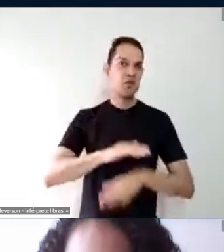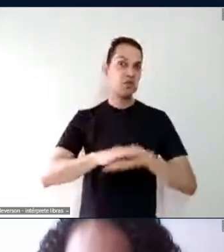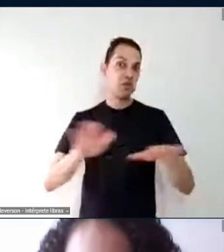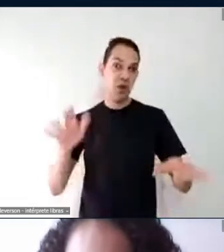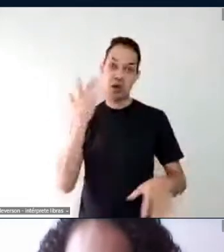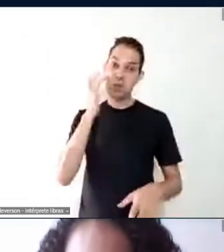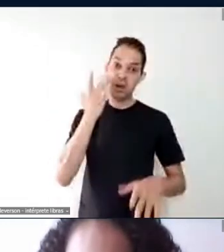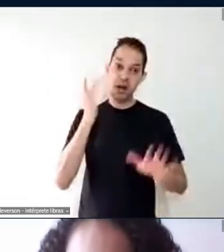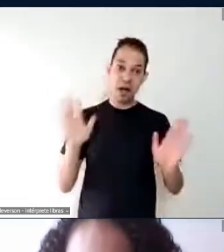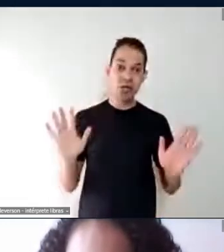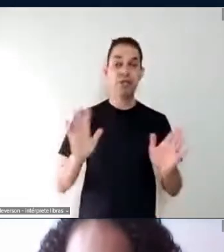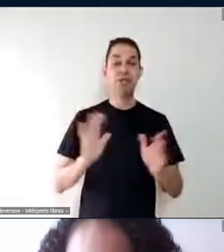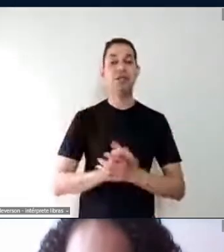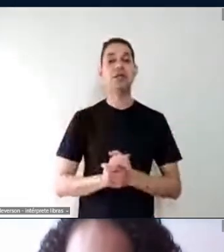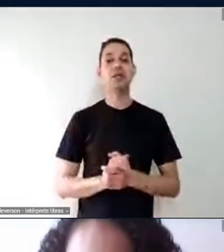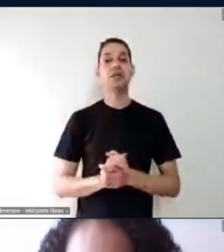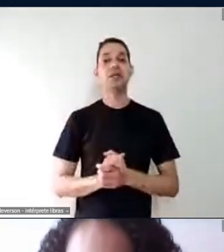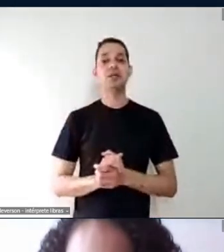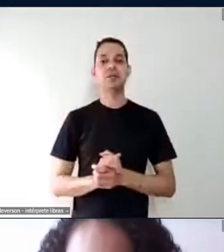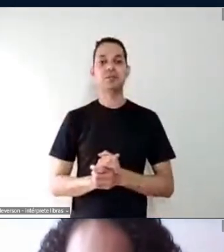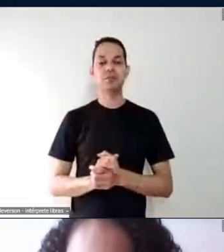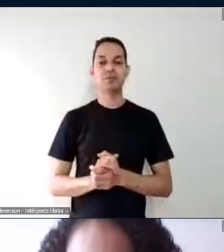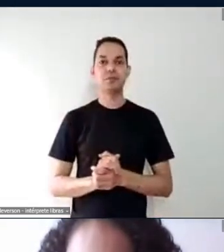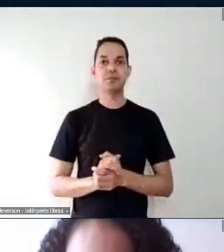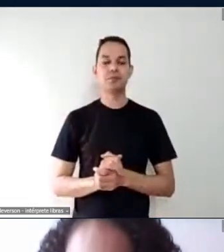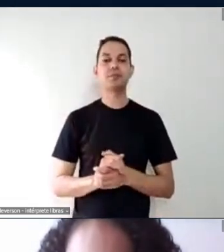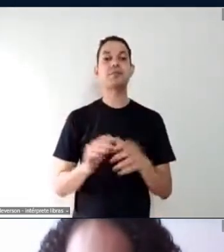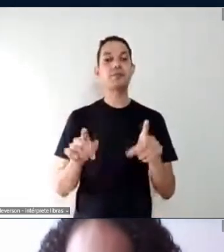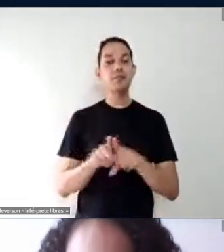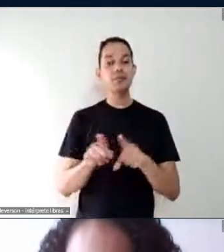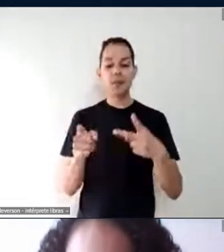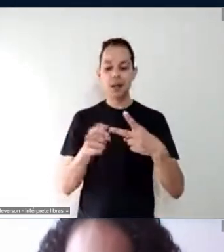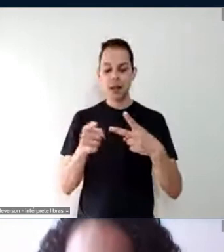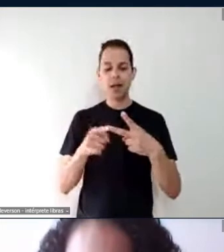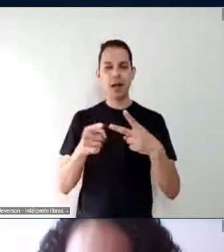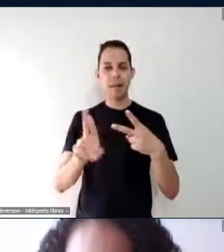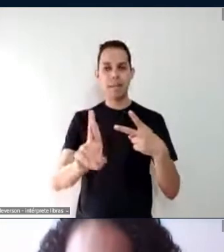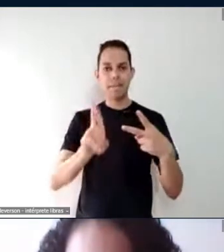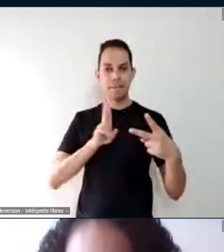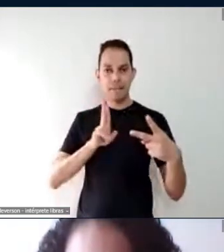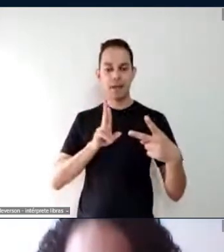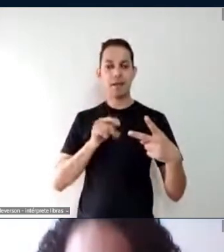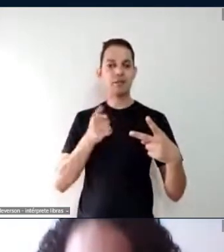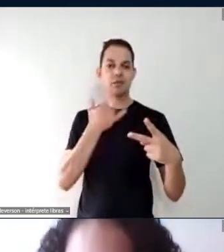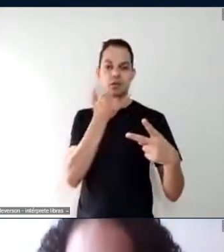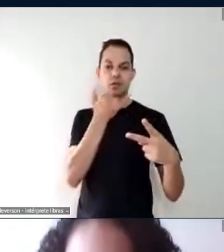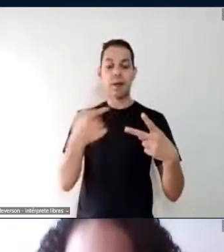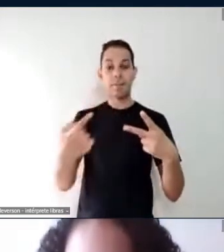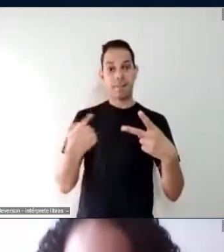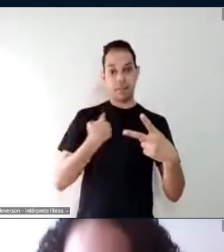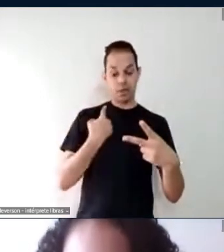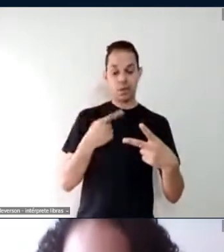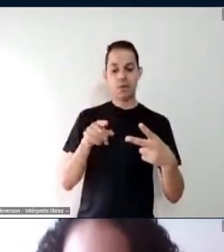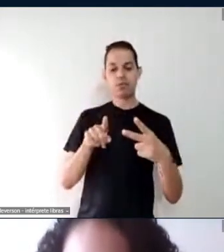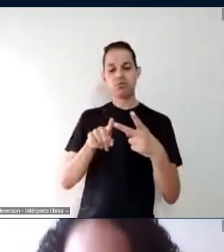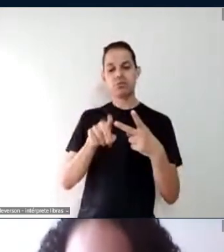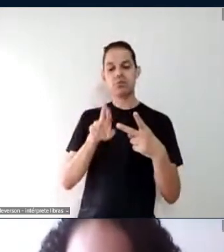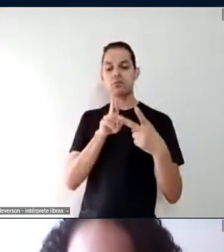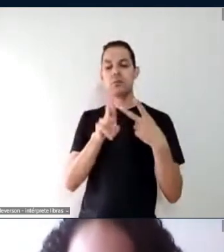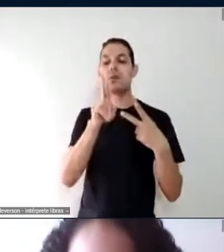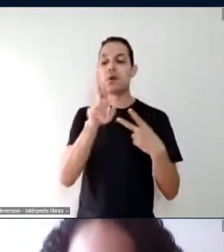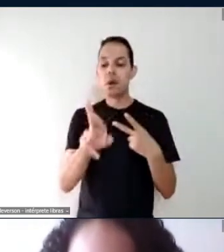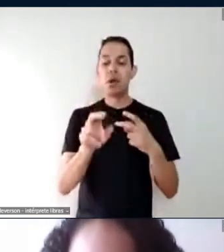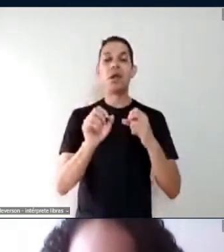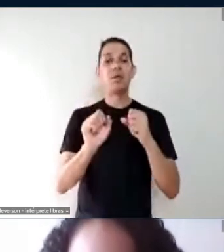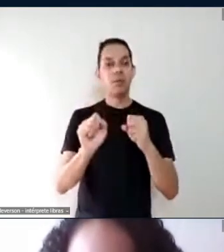e eu acho que para a segunda questão, acho que ainda não encaminhamos nada, mas podemos encaminhar,